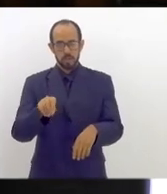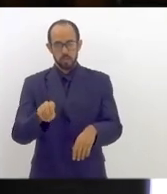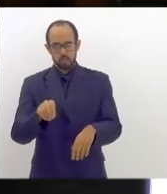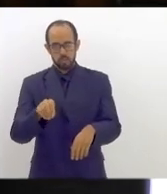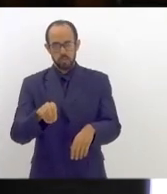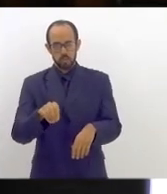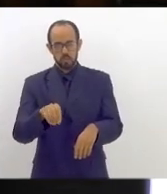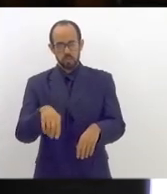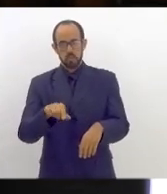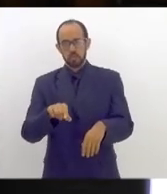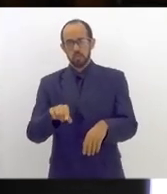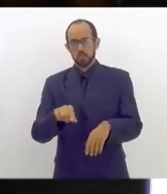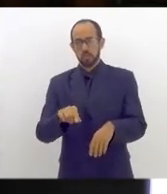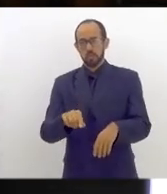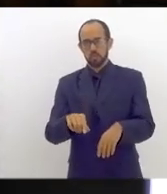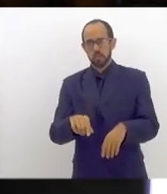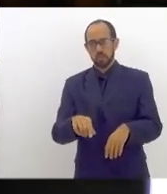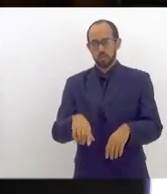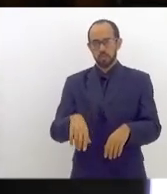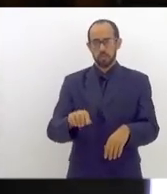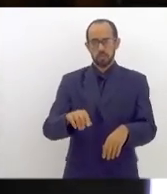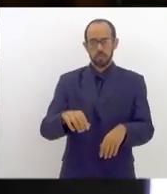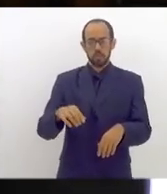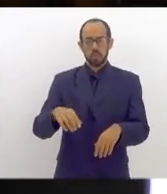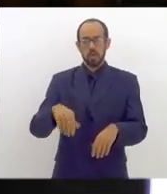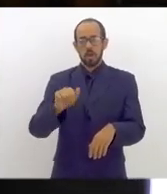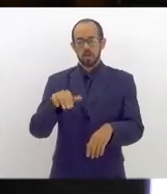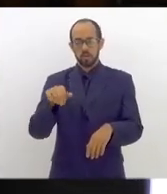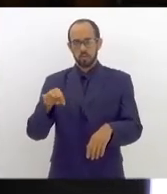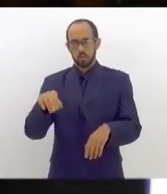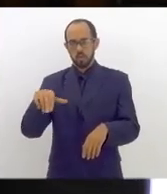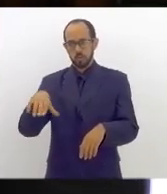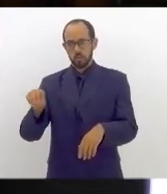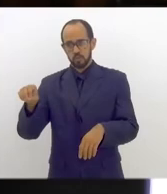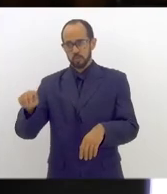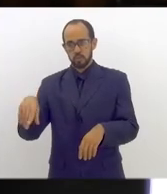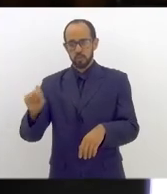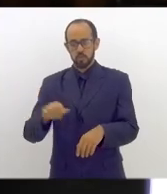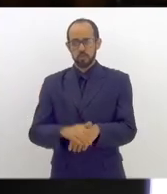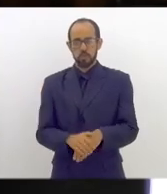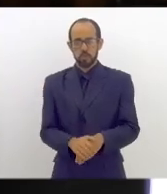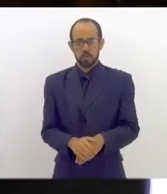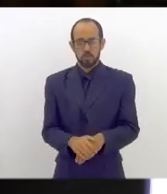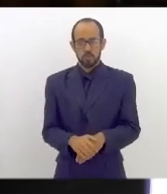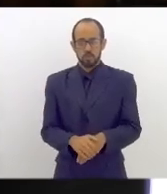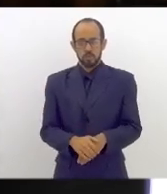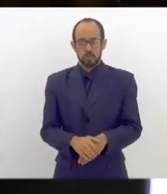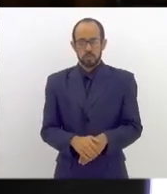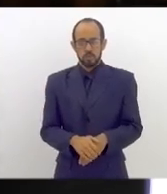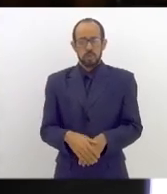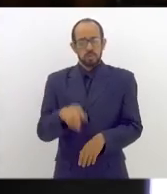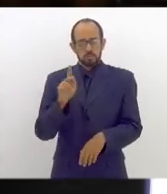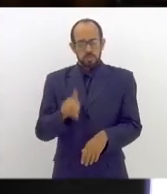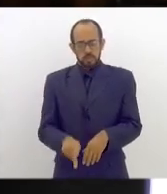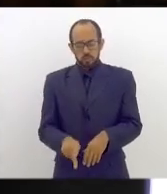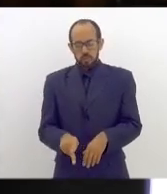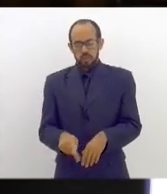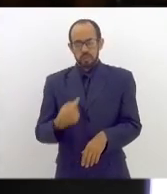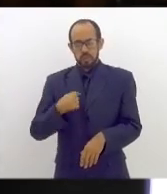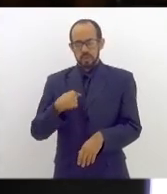queria saudar Desembargador Antônio Luiz meu grande amigo é pessoas com as quais